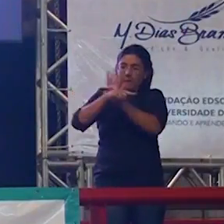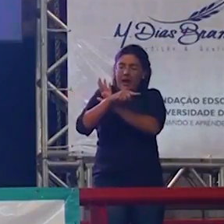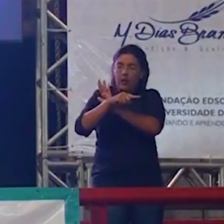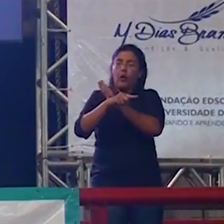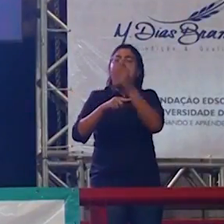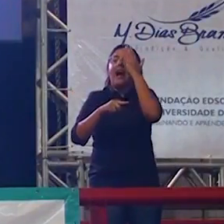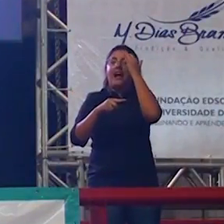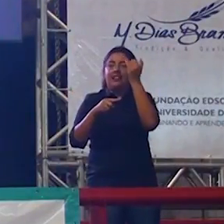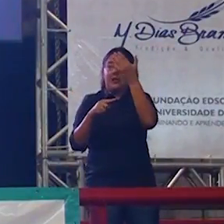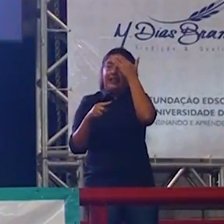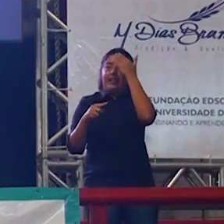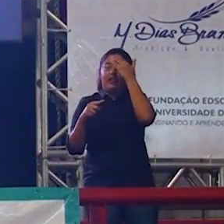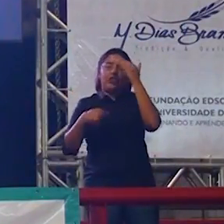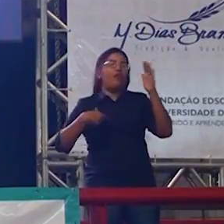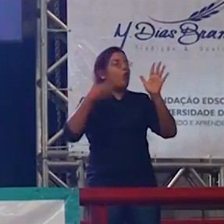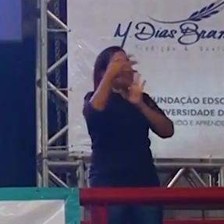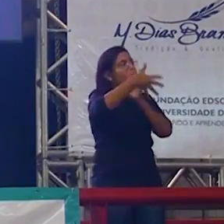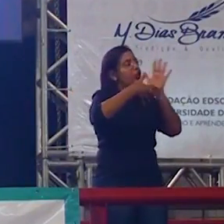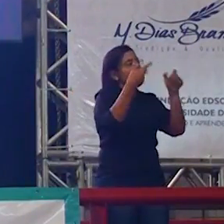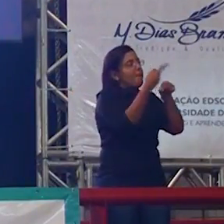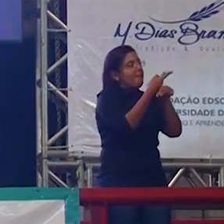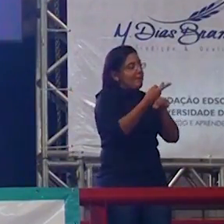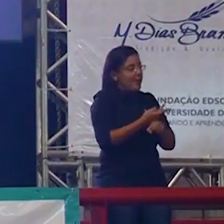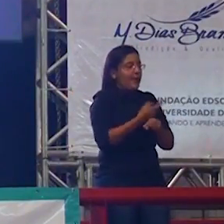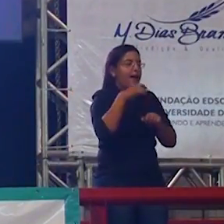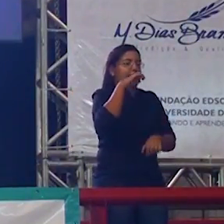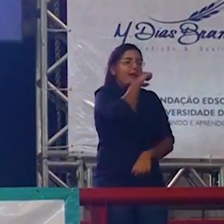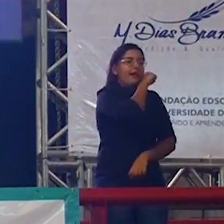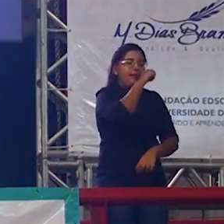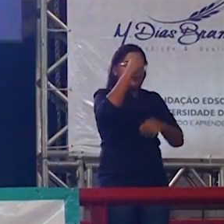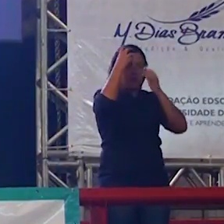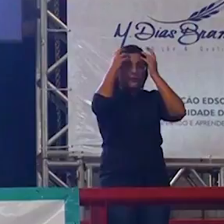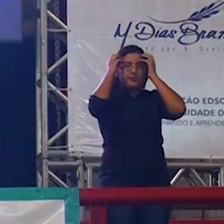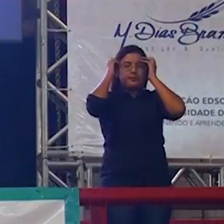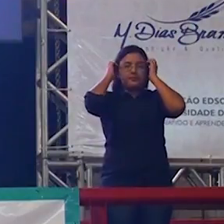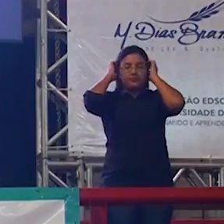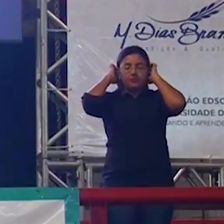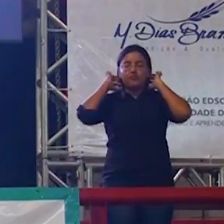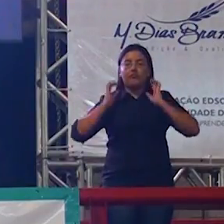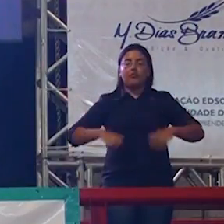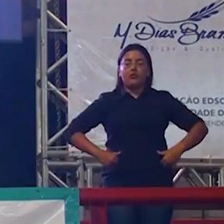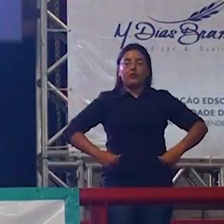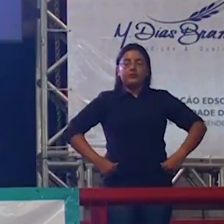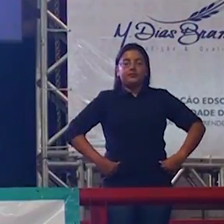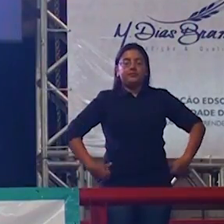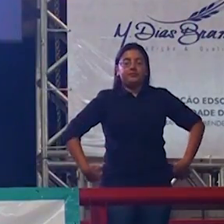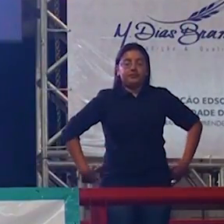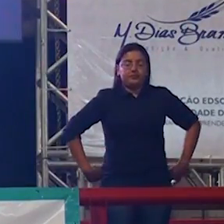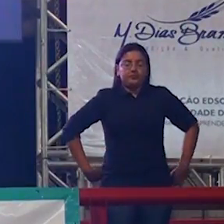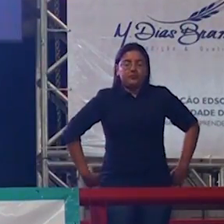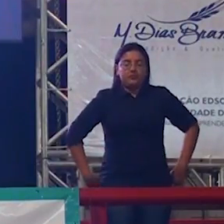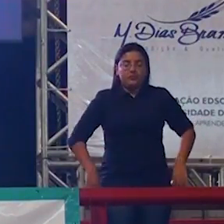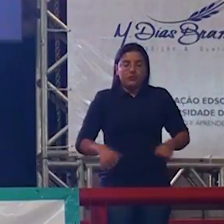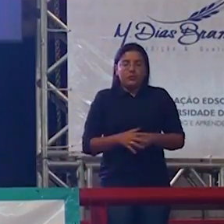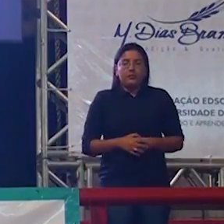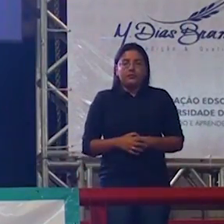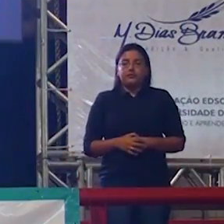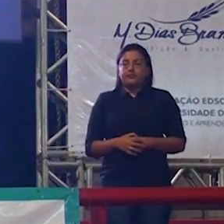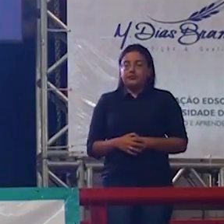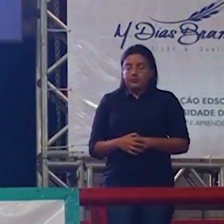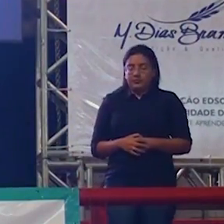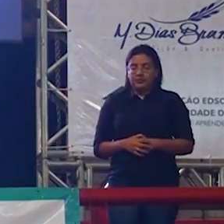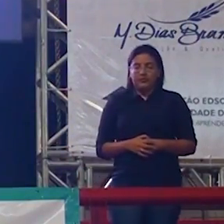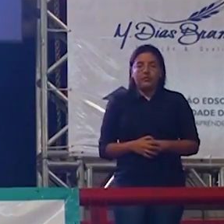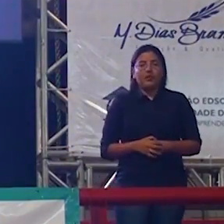ele perguntou, que eu vejo ali a resposta, chega eu abro um sorrisão assim, né? Se o cara estiver olhando de lado, pensa que eu estou